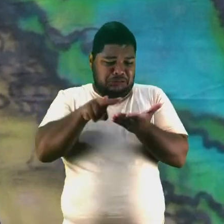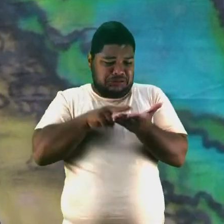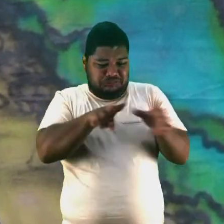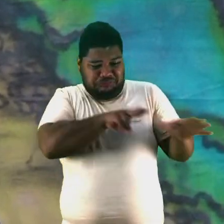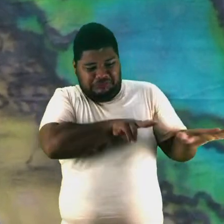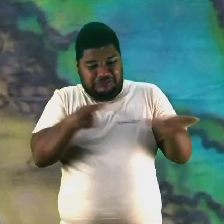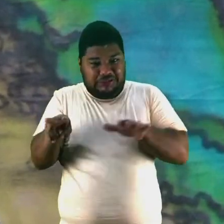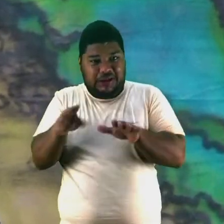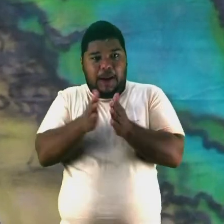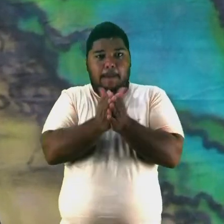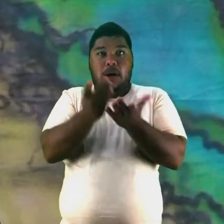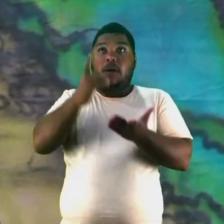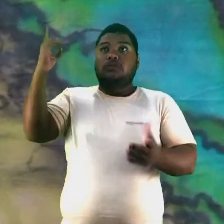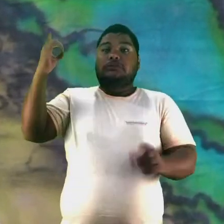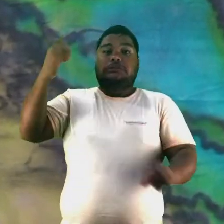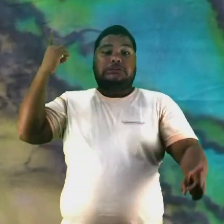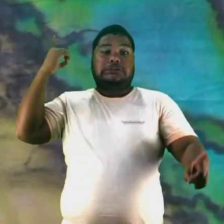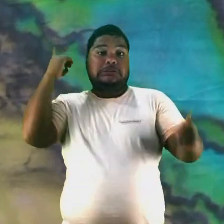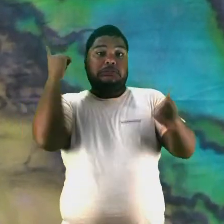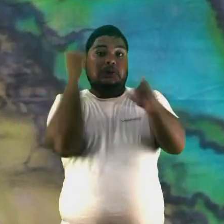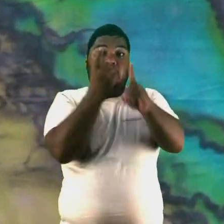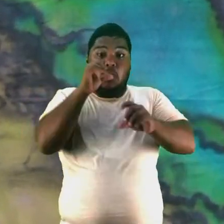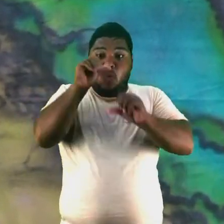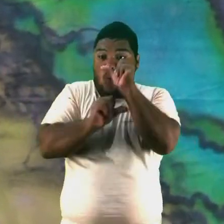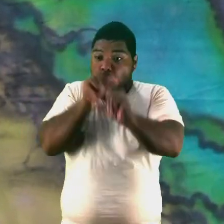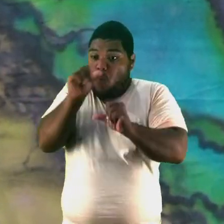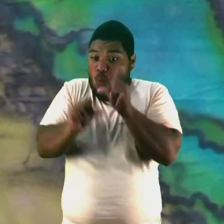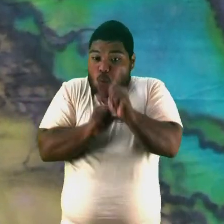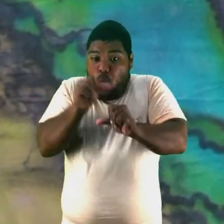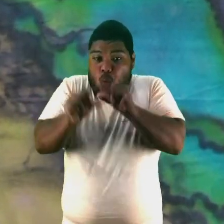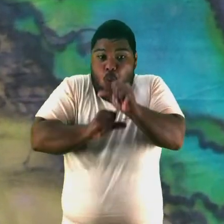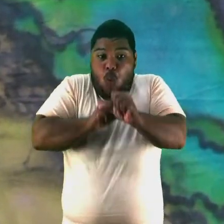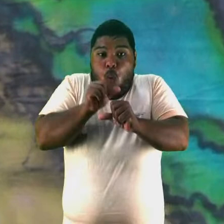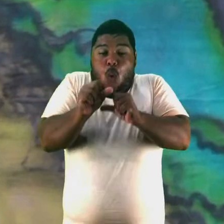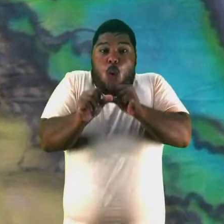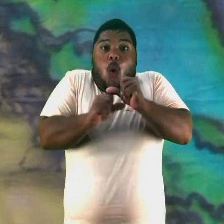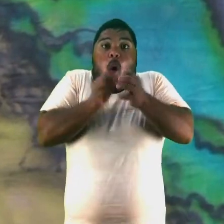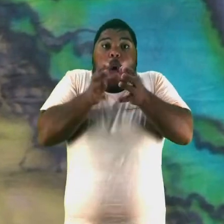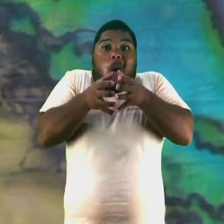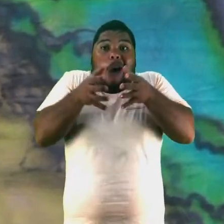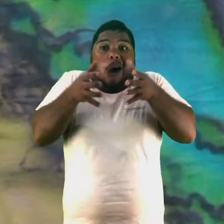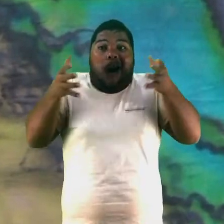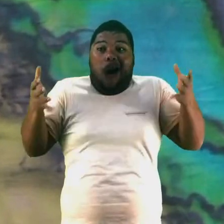semana, descobriram uma mudança extraordinária.